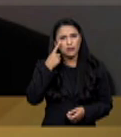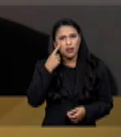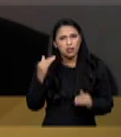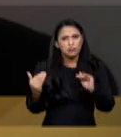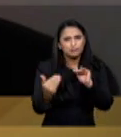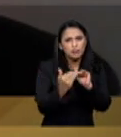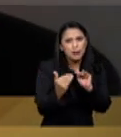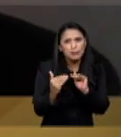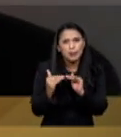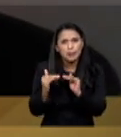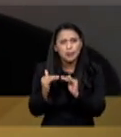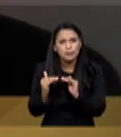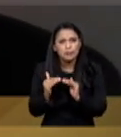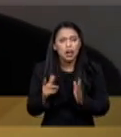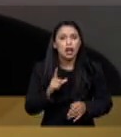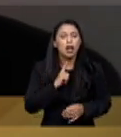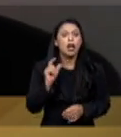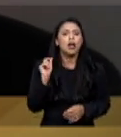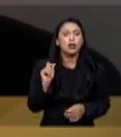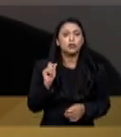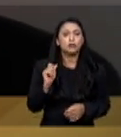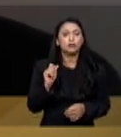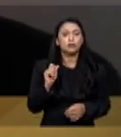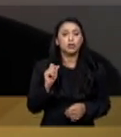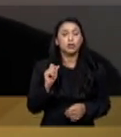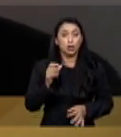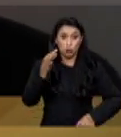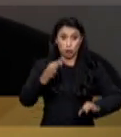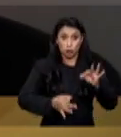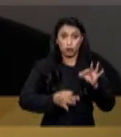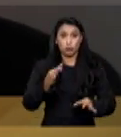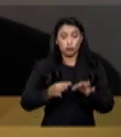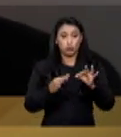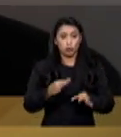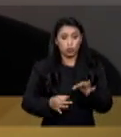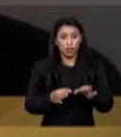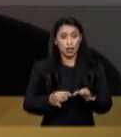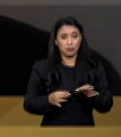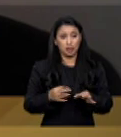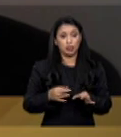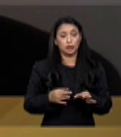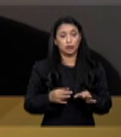simetria e coerência ao que for objeto de julgamento daquela PET